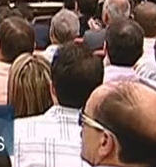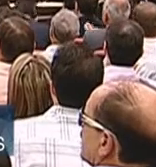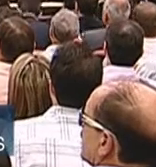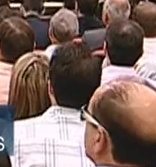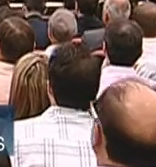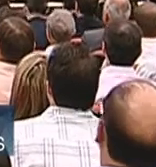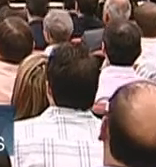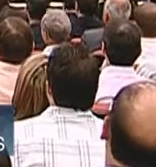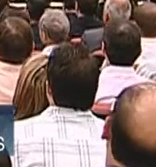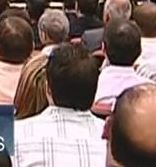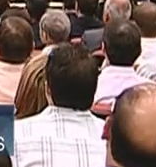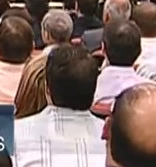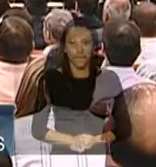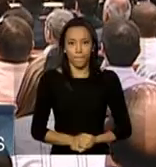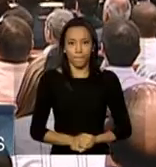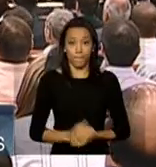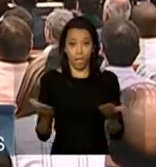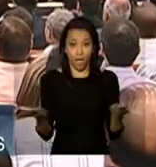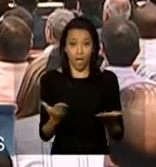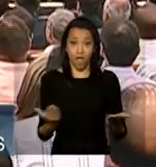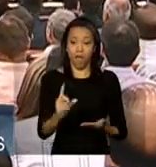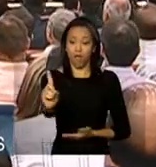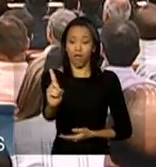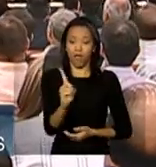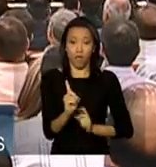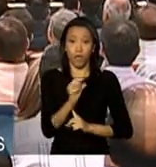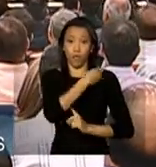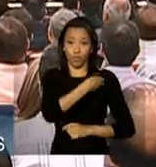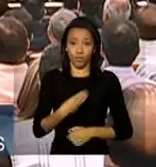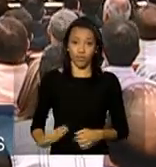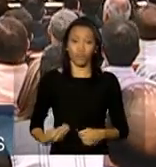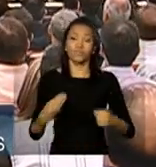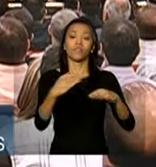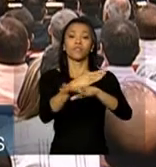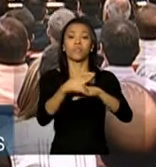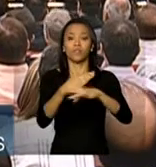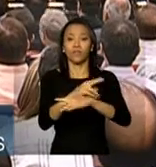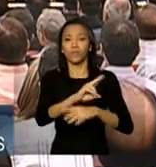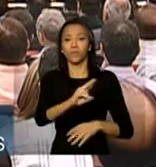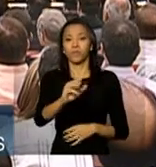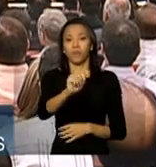Neste momento ouviremos o senhor ministro das Cidades, Agnaldo Ribeiro.